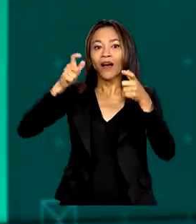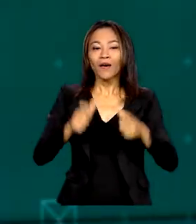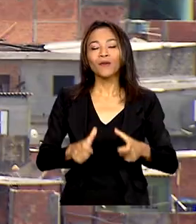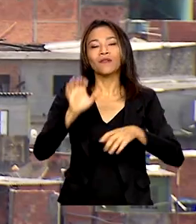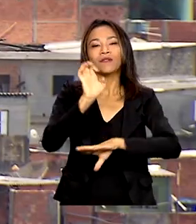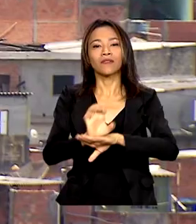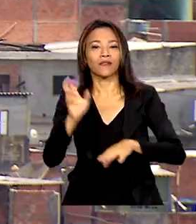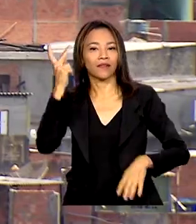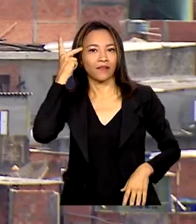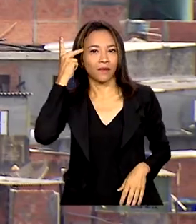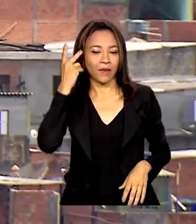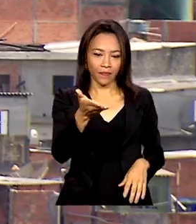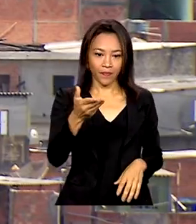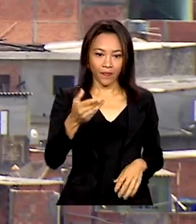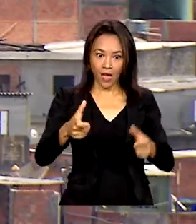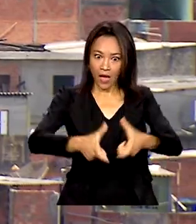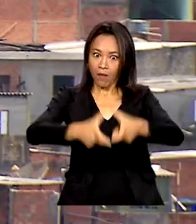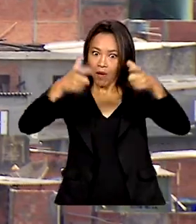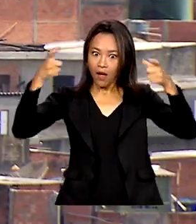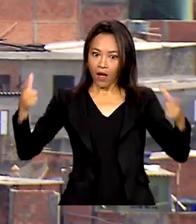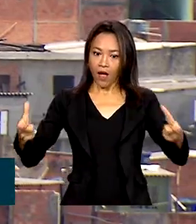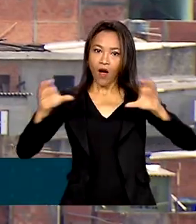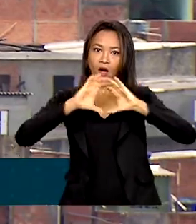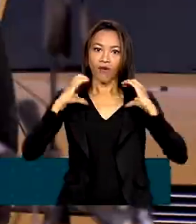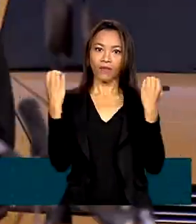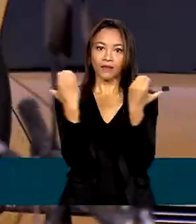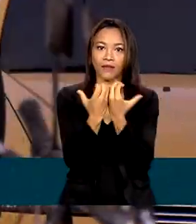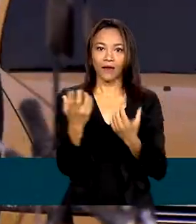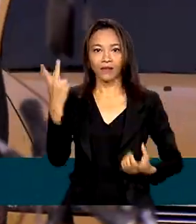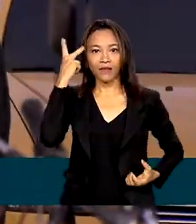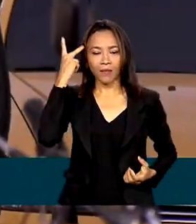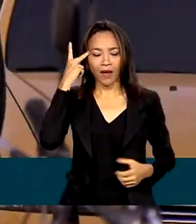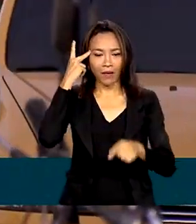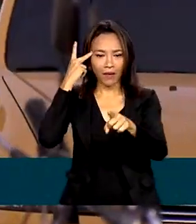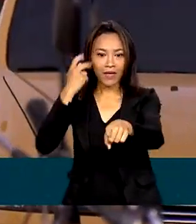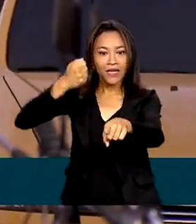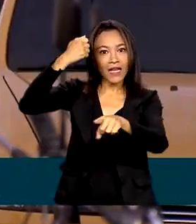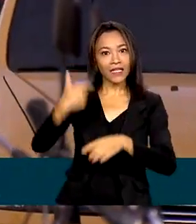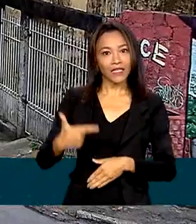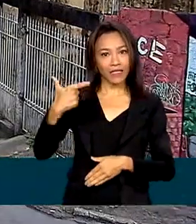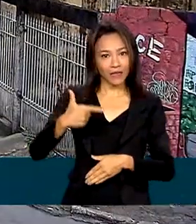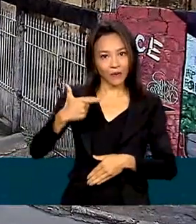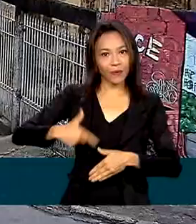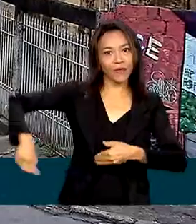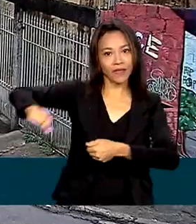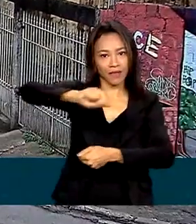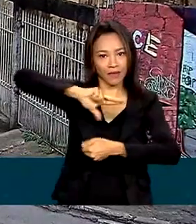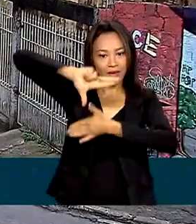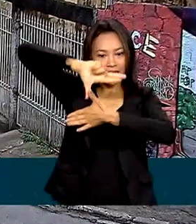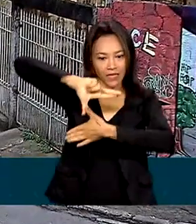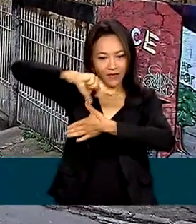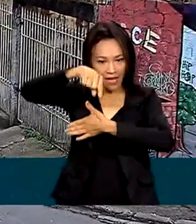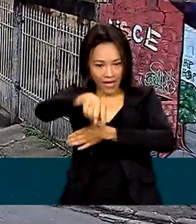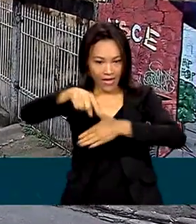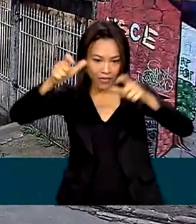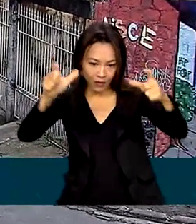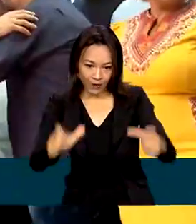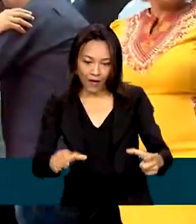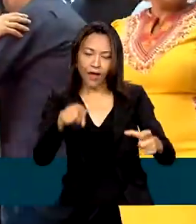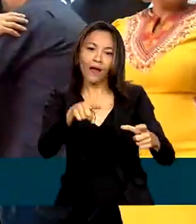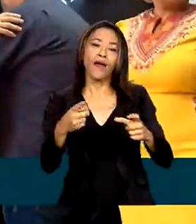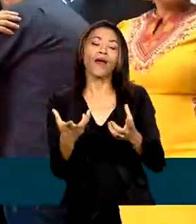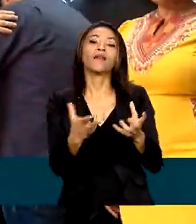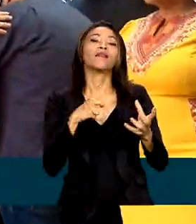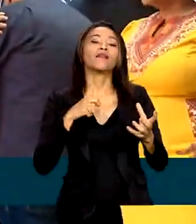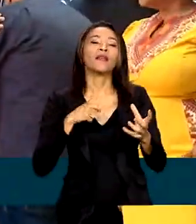Paulo. A maior comunidade de São Paulo e a segunda maior da América Latina, Heliópolis, recebe um projeto modelo